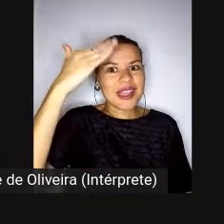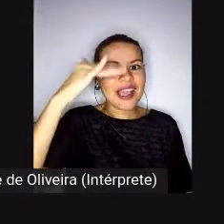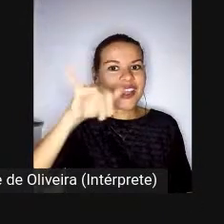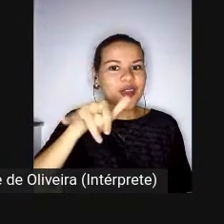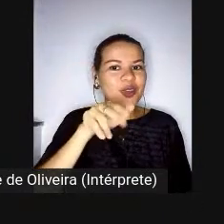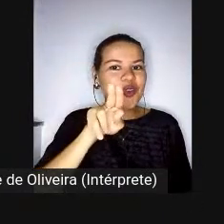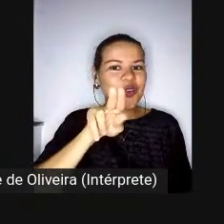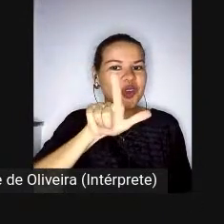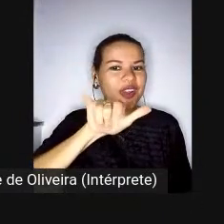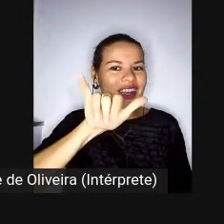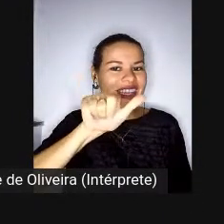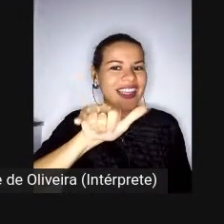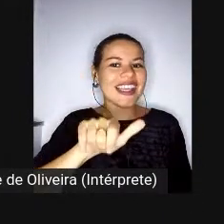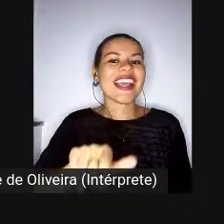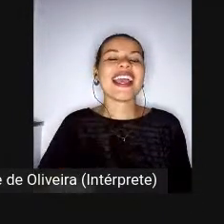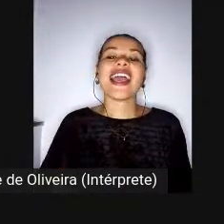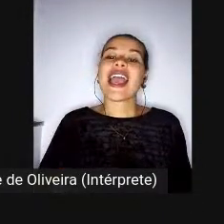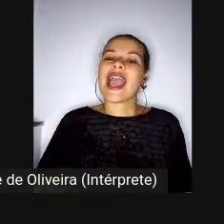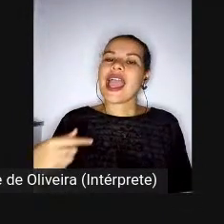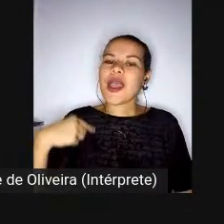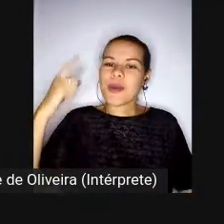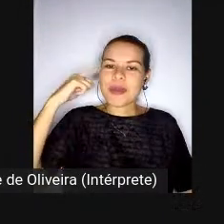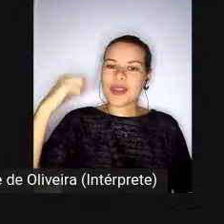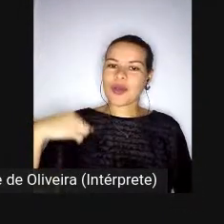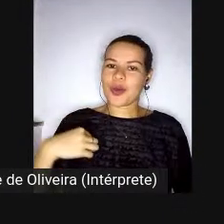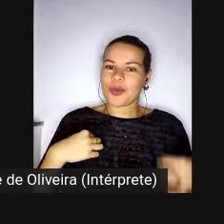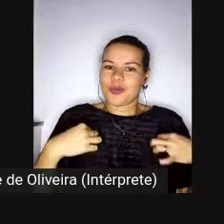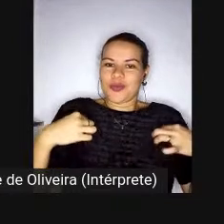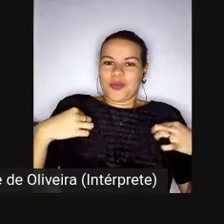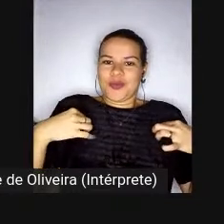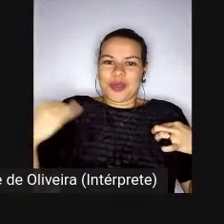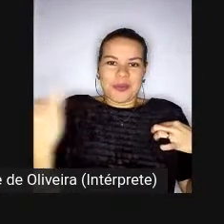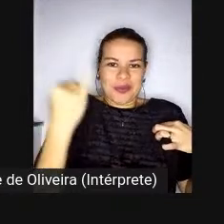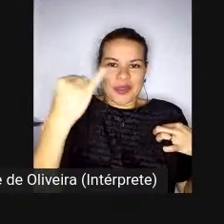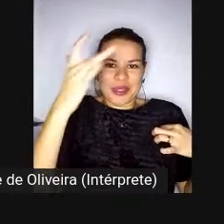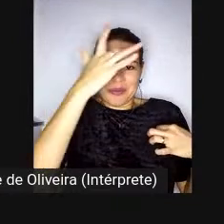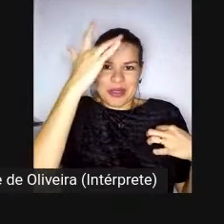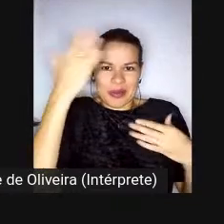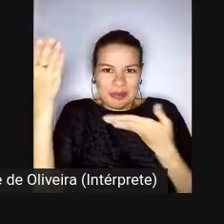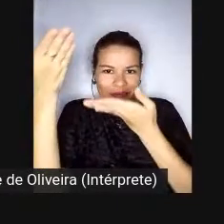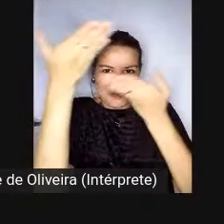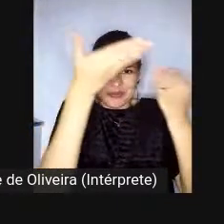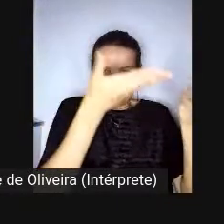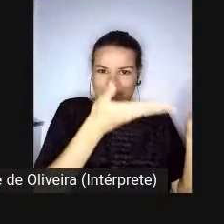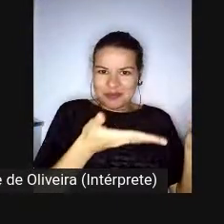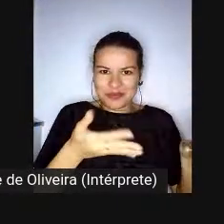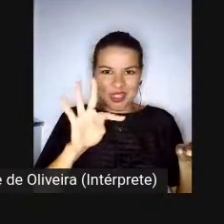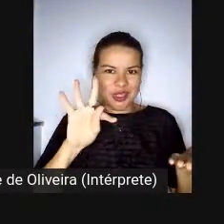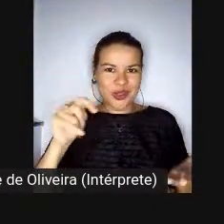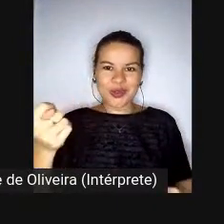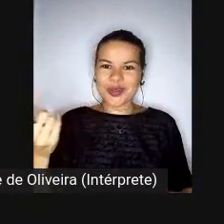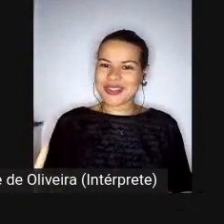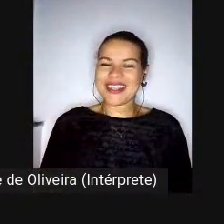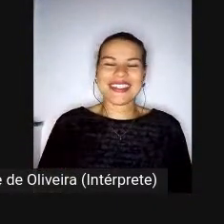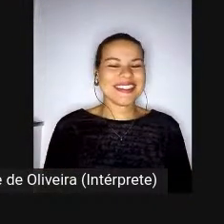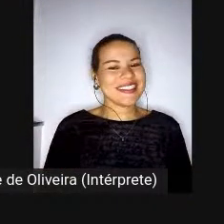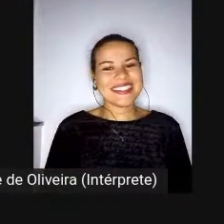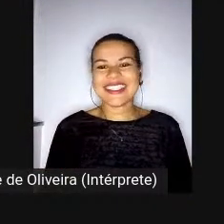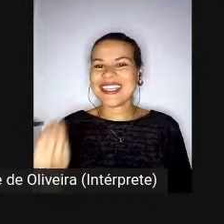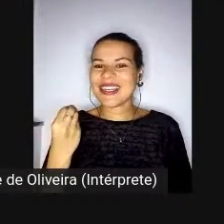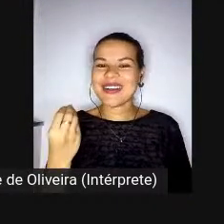minuto em que eu me sinto uma das pessoas mais importantes do mundo no meio de tanta gente importante né quem sou eu aqui mas eu estou aqui estou